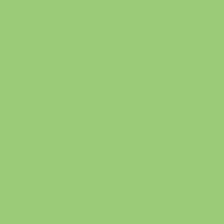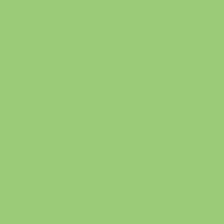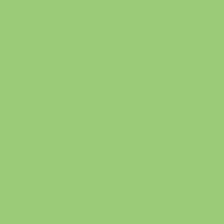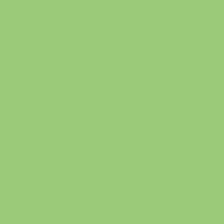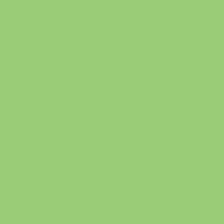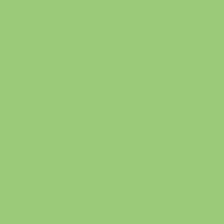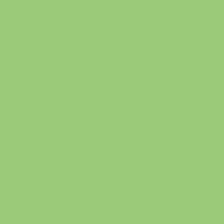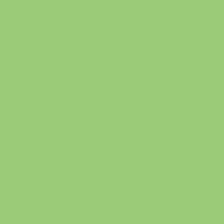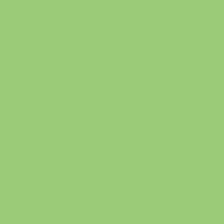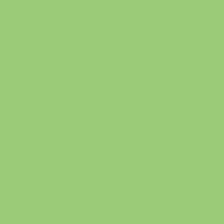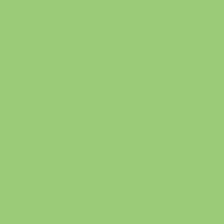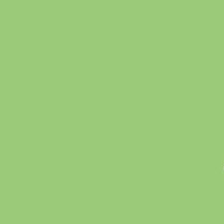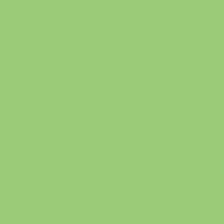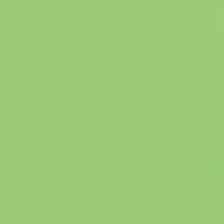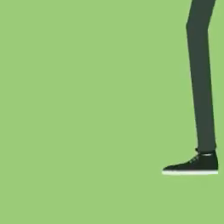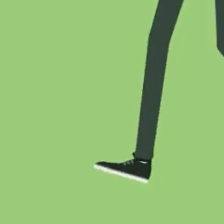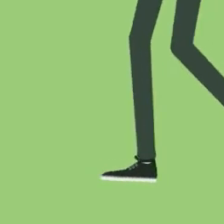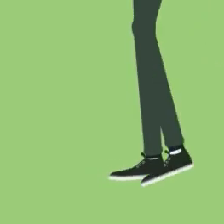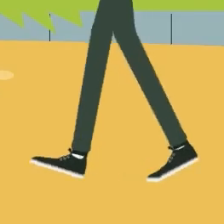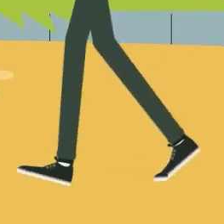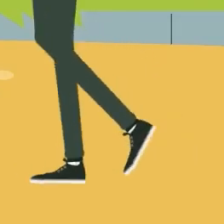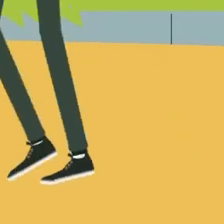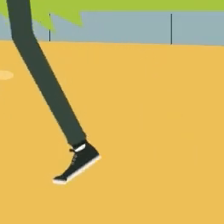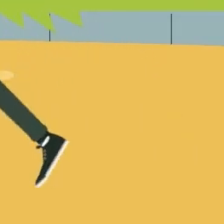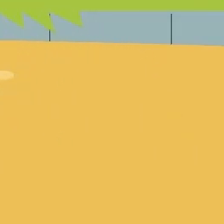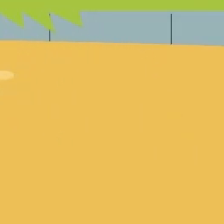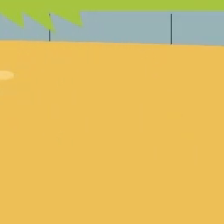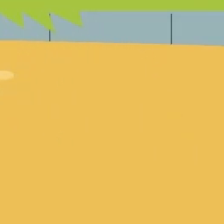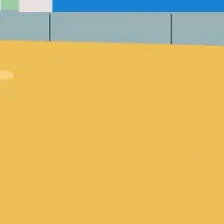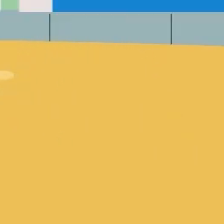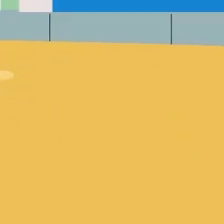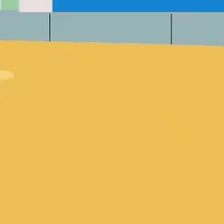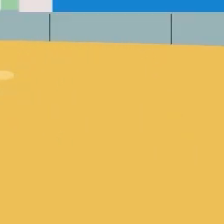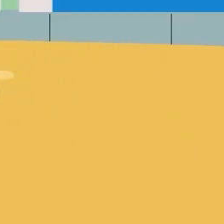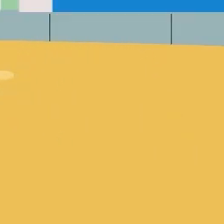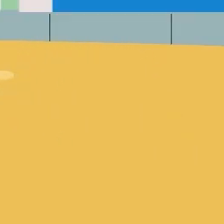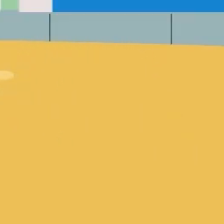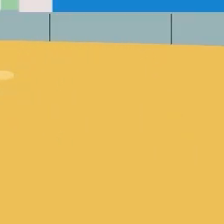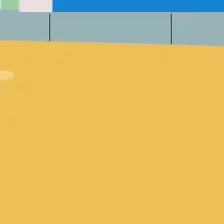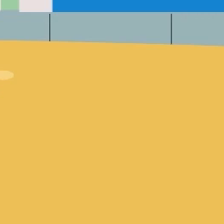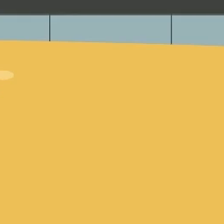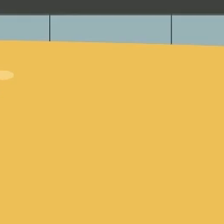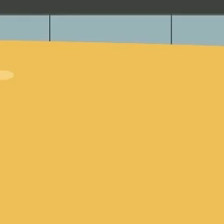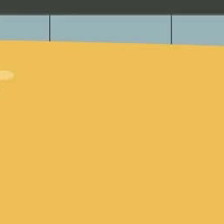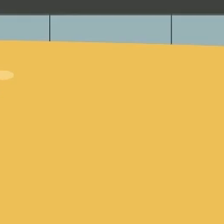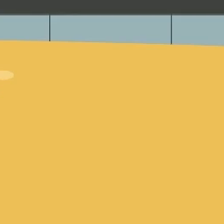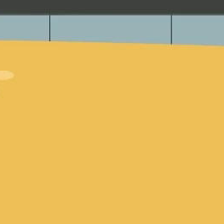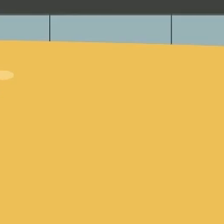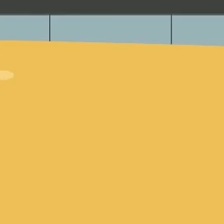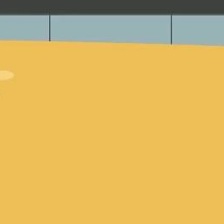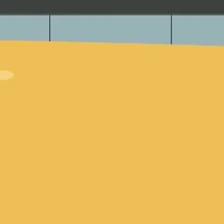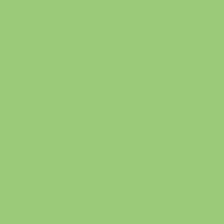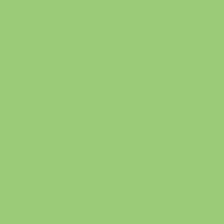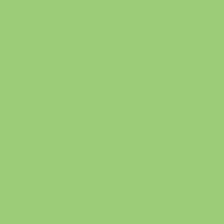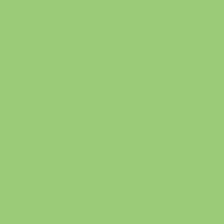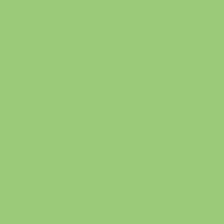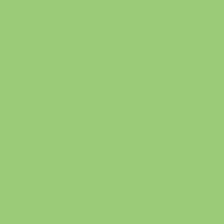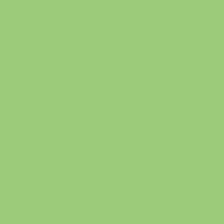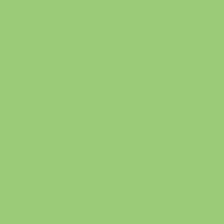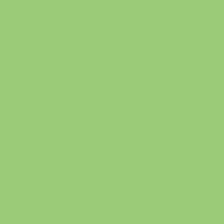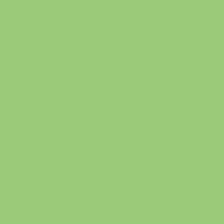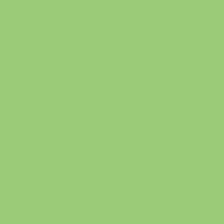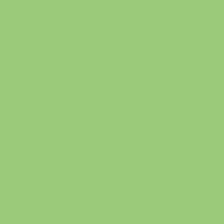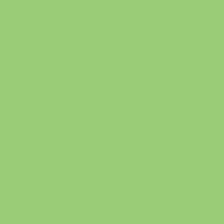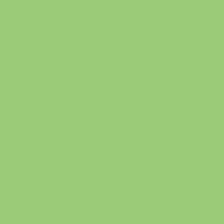Diante da procura pelo desenvolvimento e crescimento econômico, o homem busca cada vez mais expandir as suas interações com o meio em